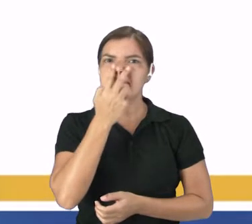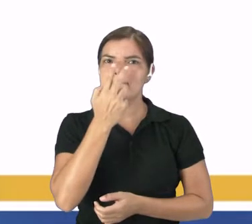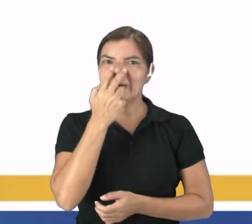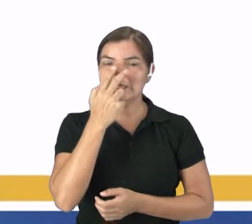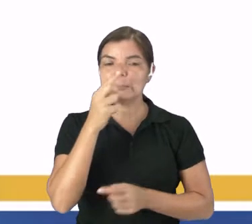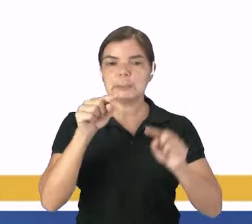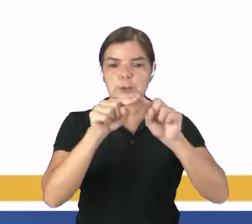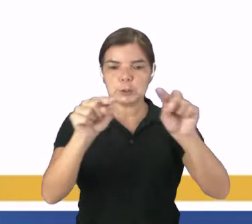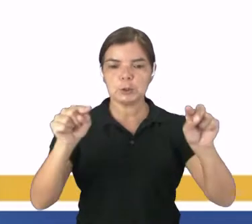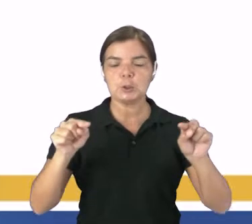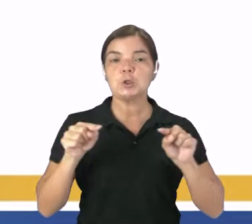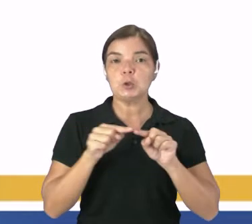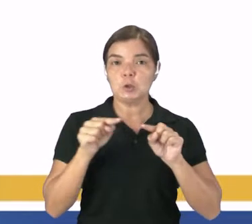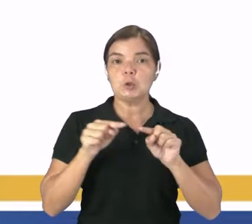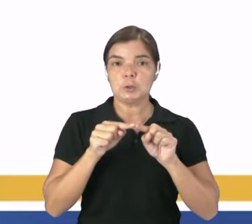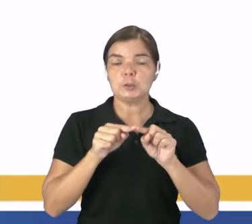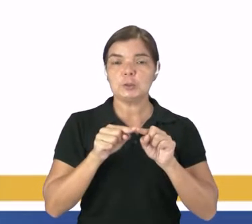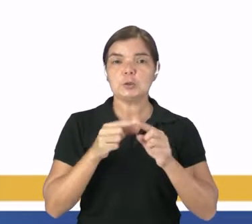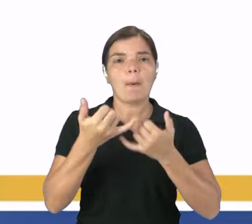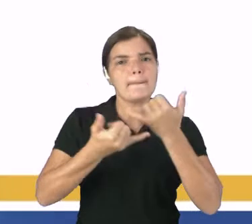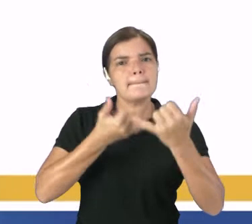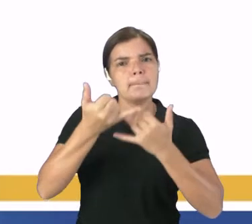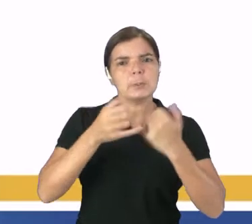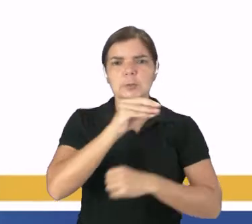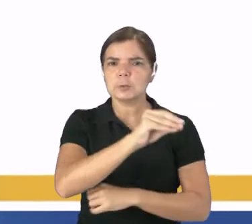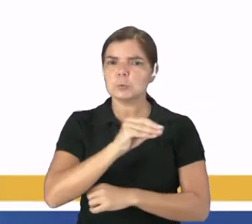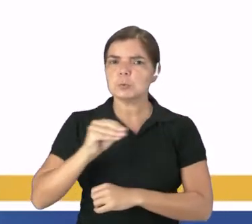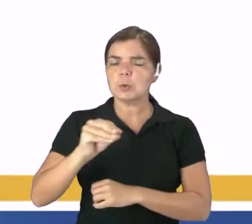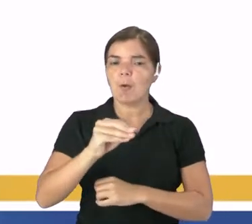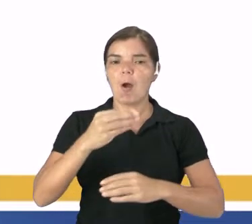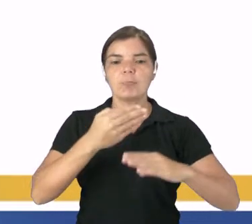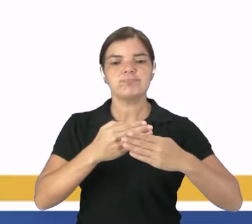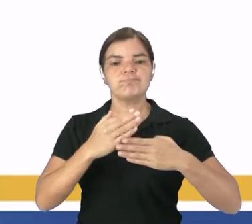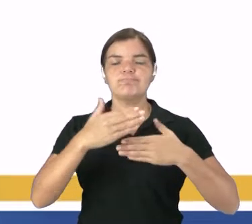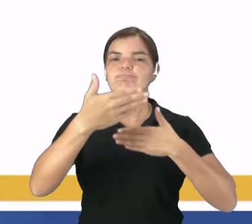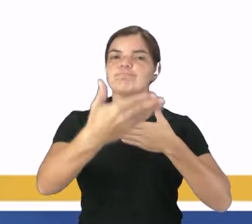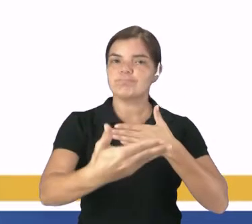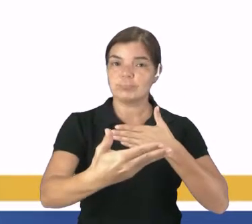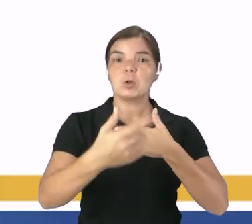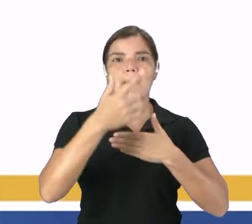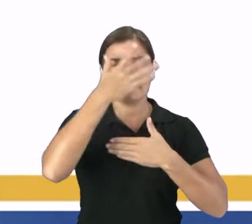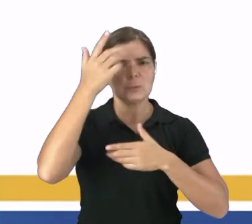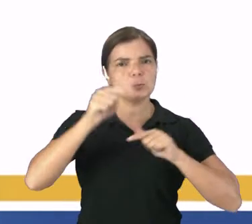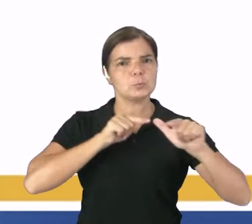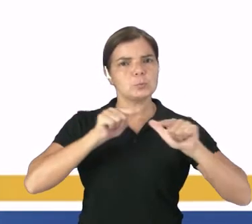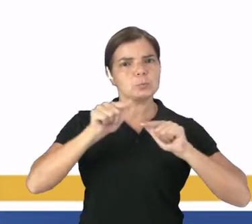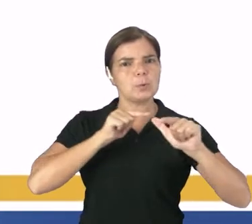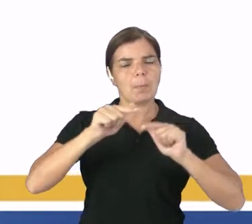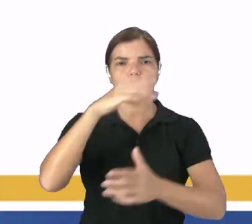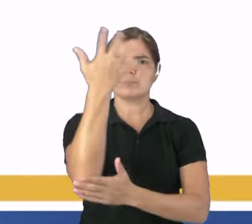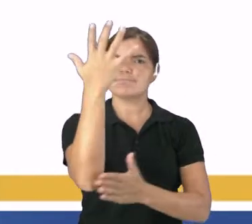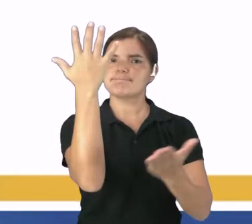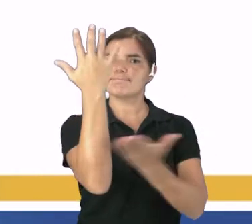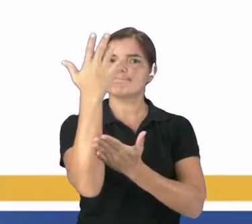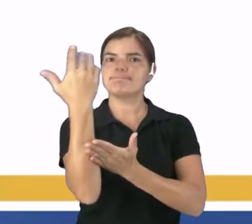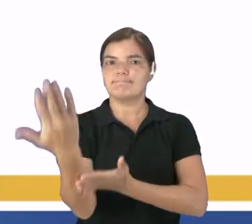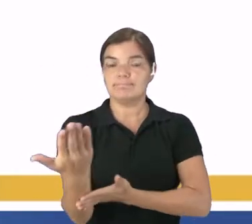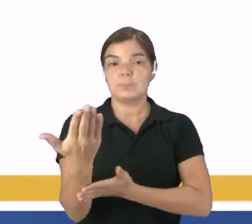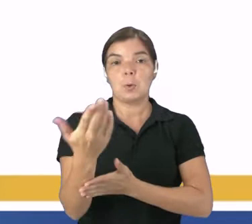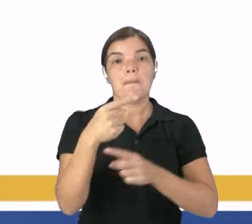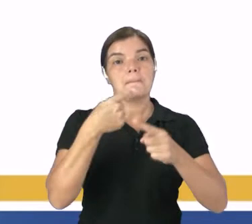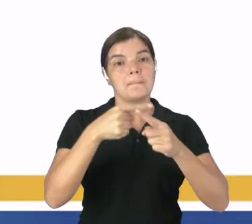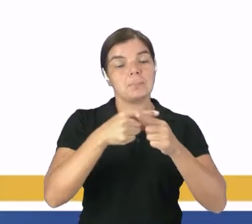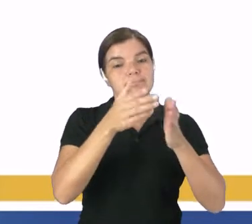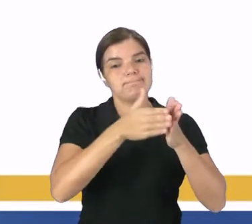tabuleiro de xadrez, e de um lado está a natureza. Do outro, a gente vê maquinários, né, trabalhadores, enfim, porque ao